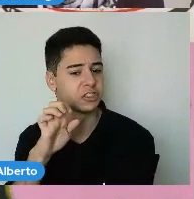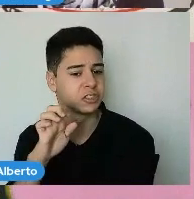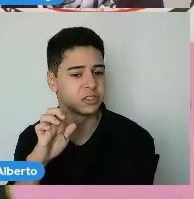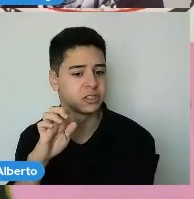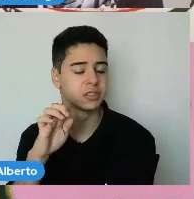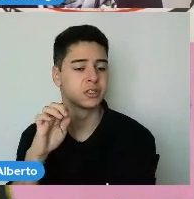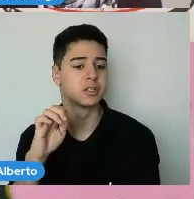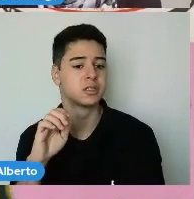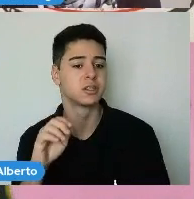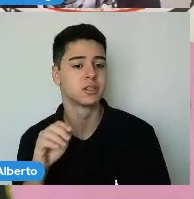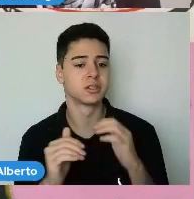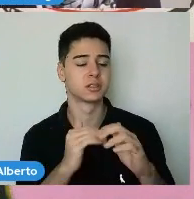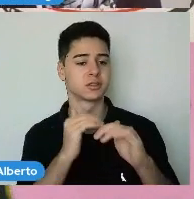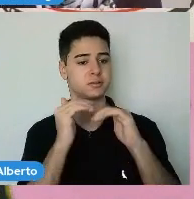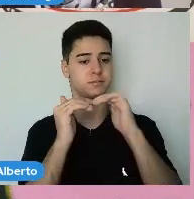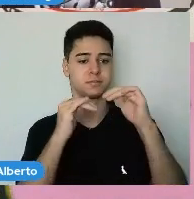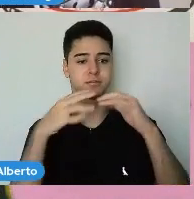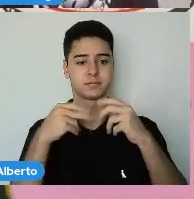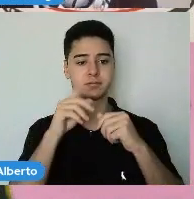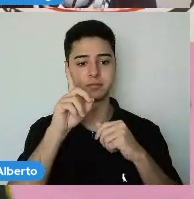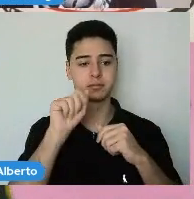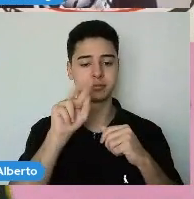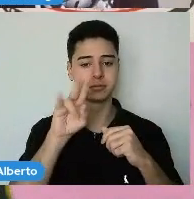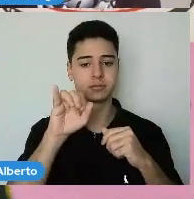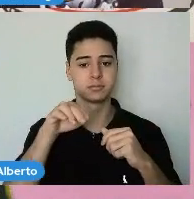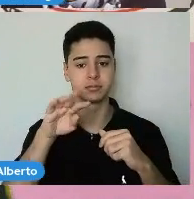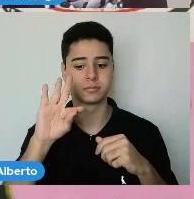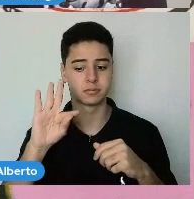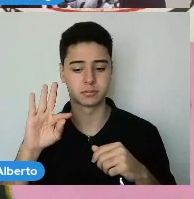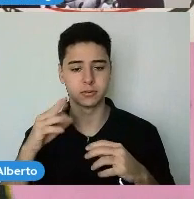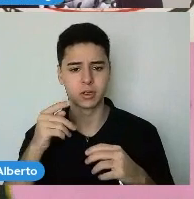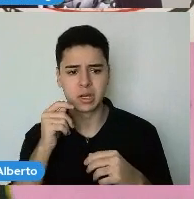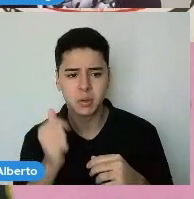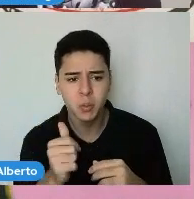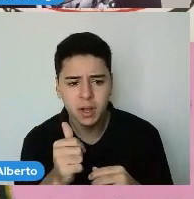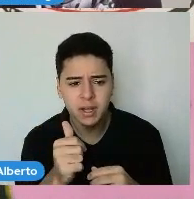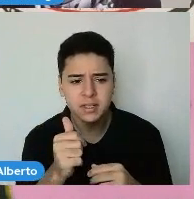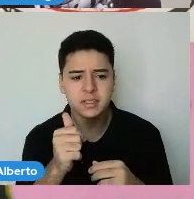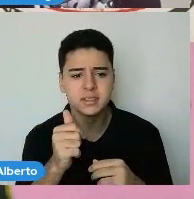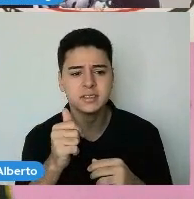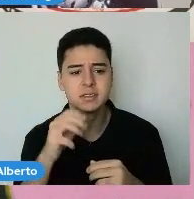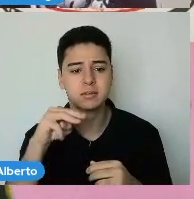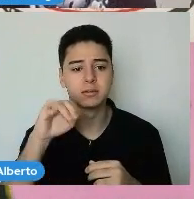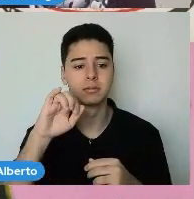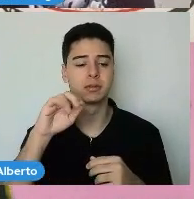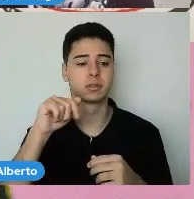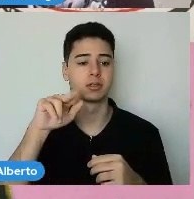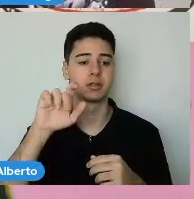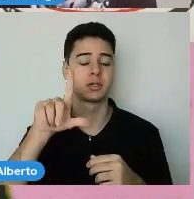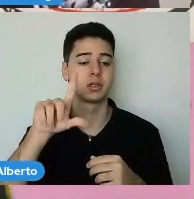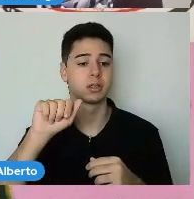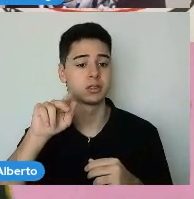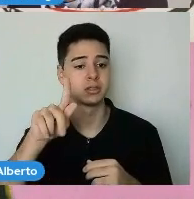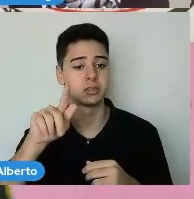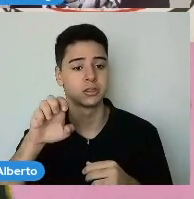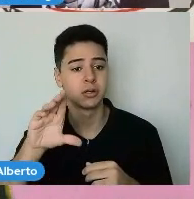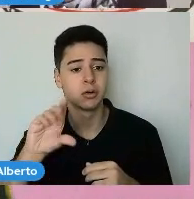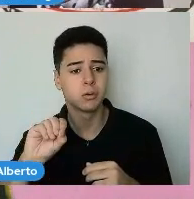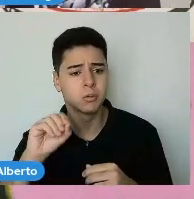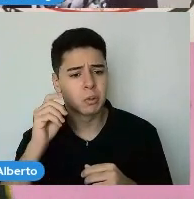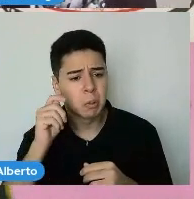uma escultura do Da Vinci. Quase é um Da Vinci, de uma escultura do Michelangelo. Quase é um